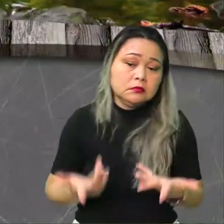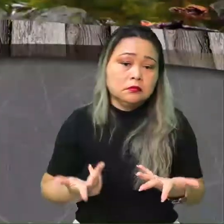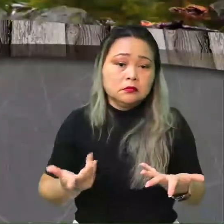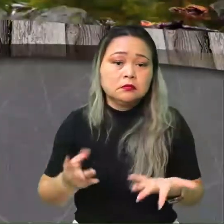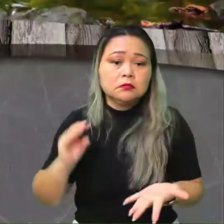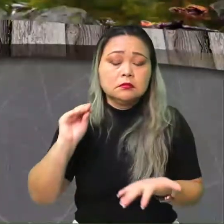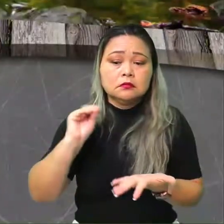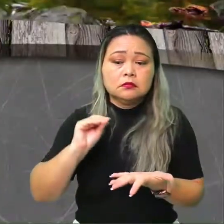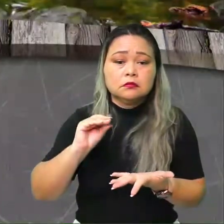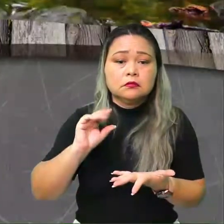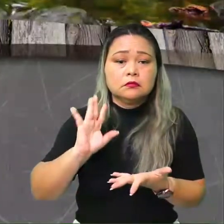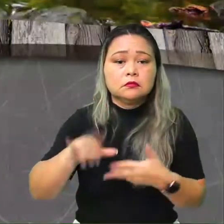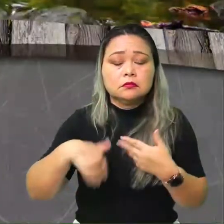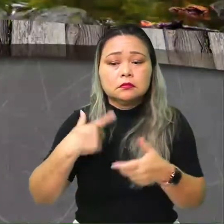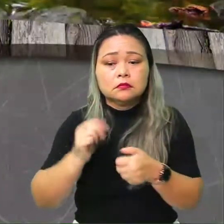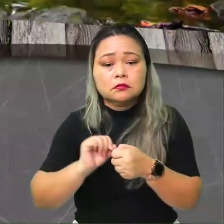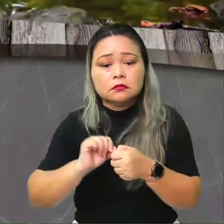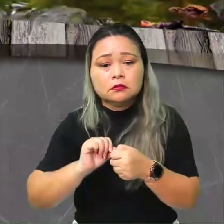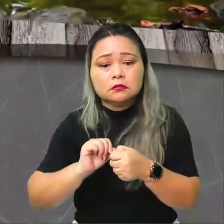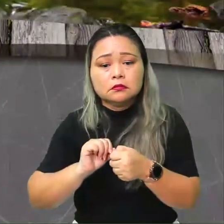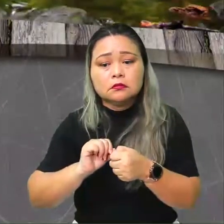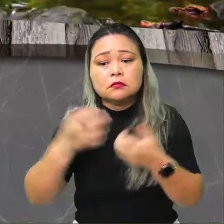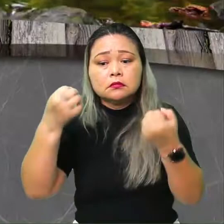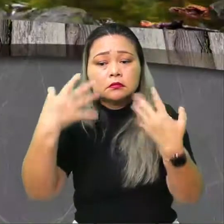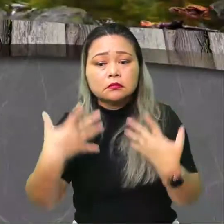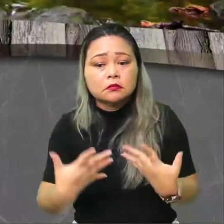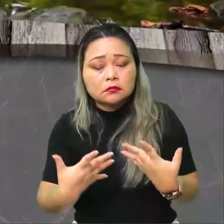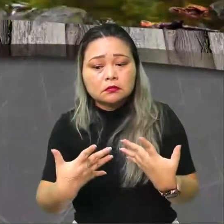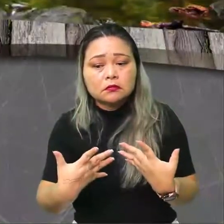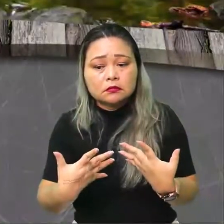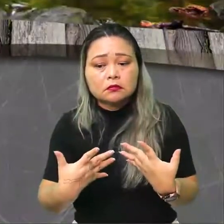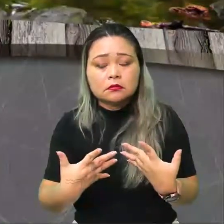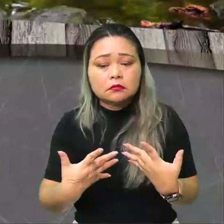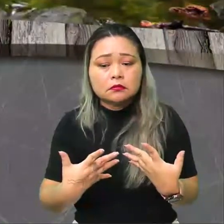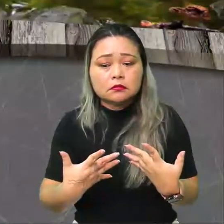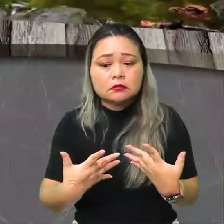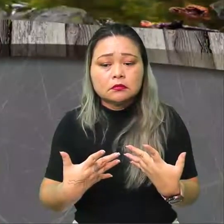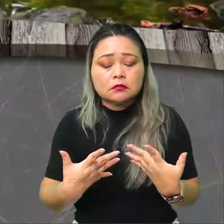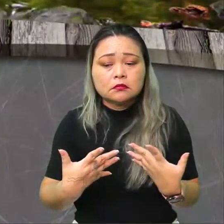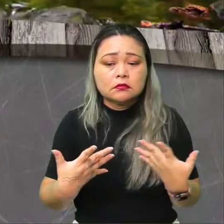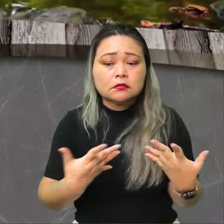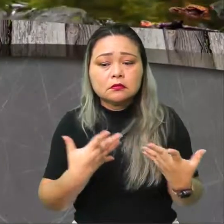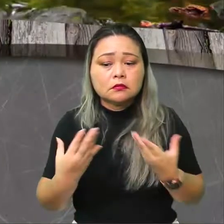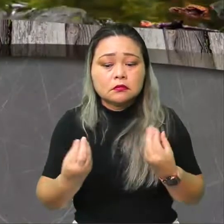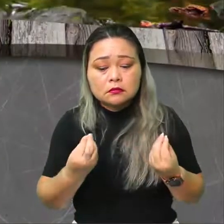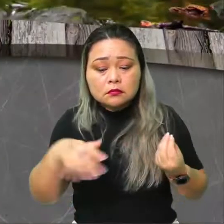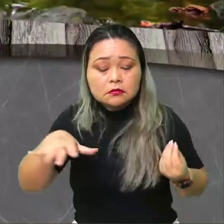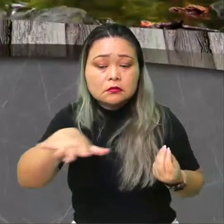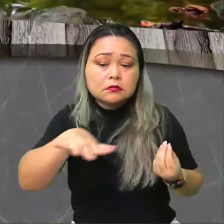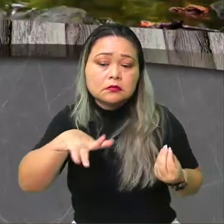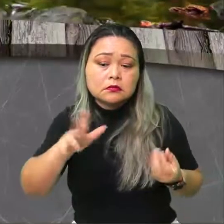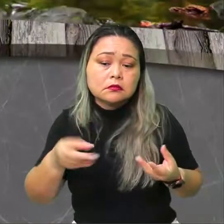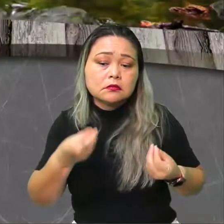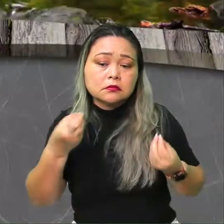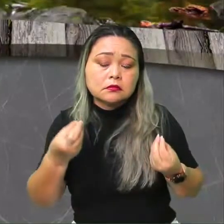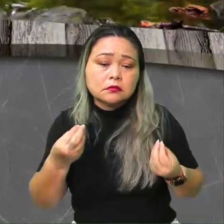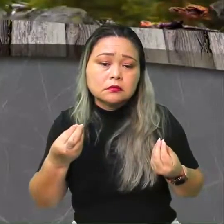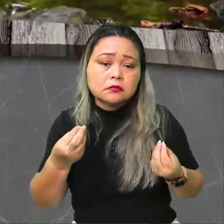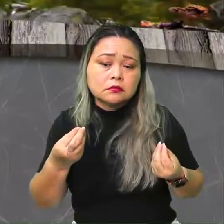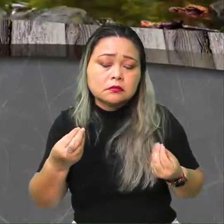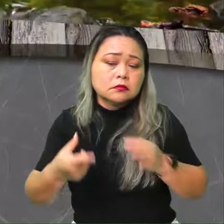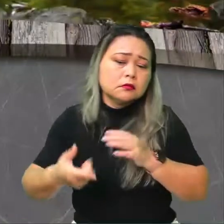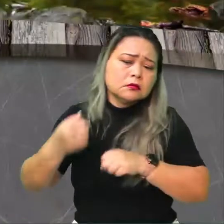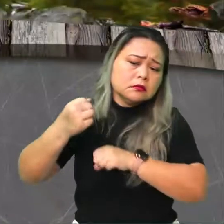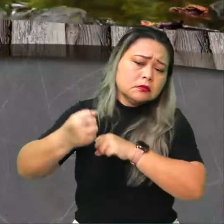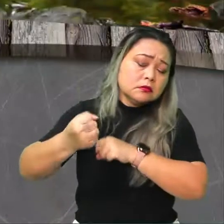fato surge, ele consegue explicar, de fato, aquela situação dita